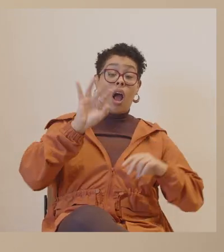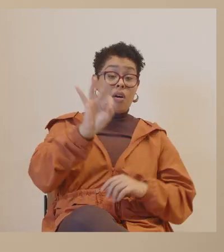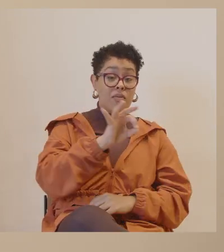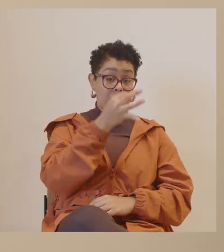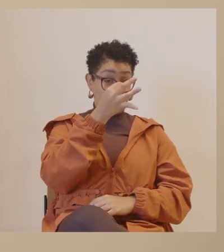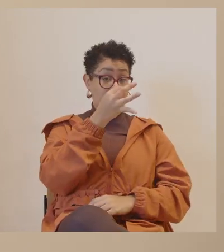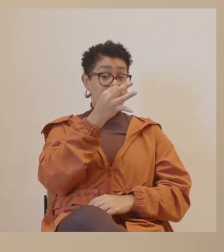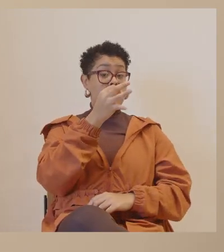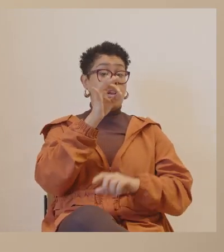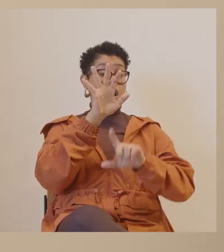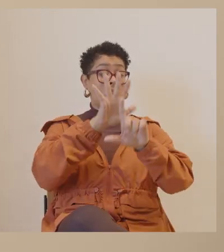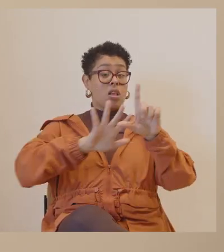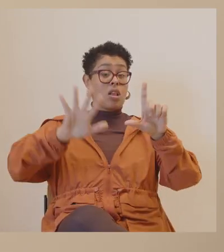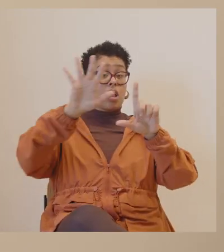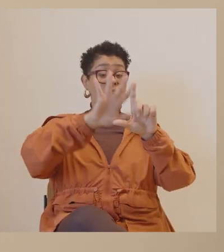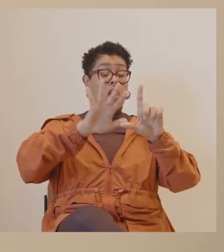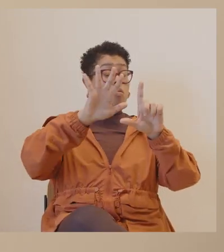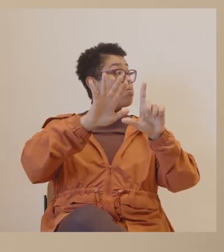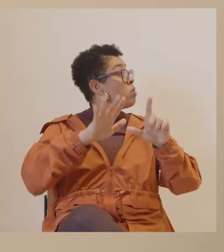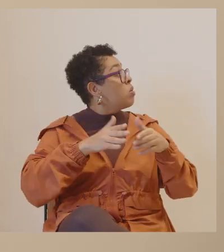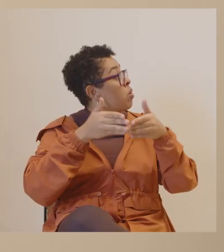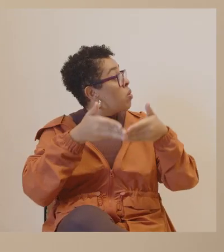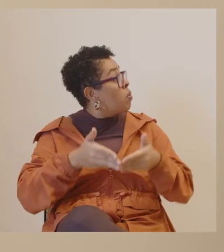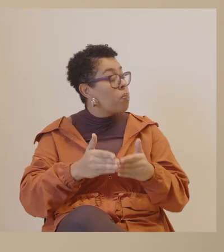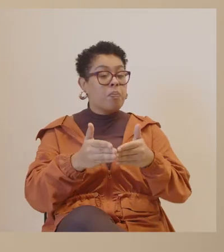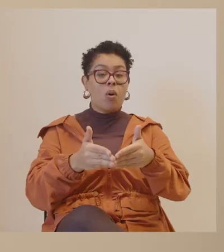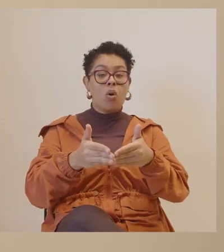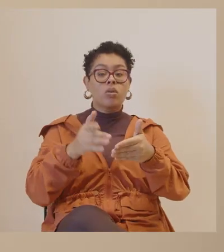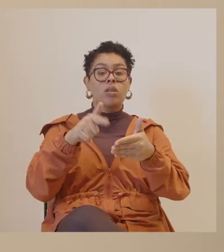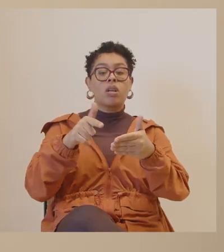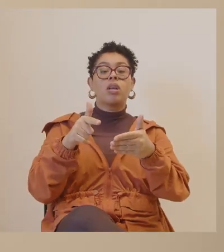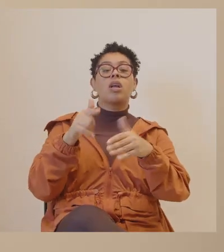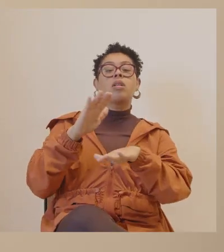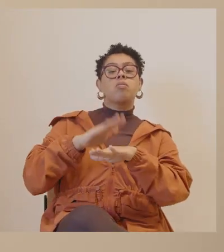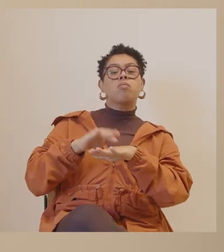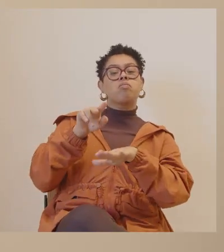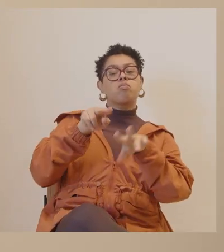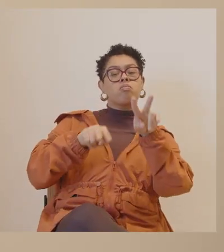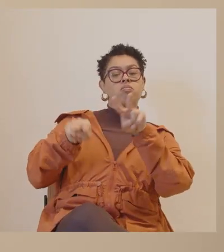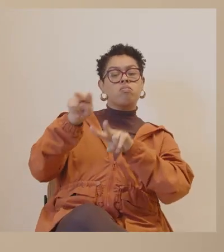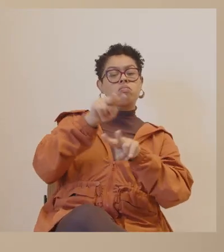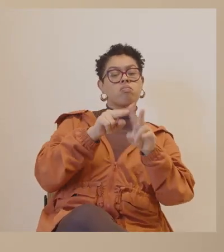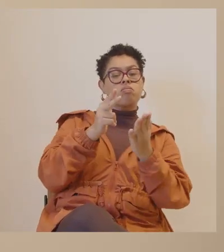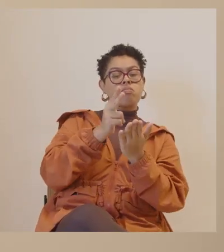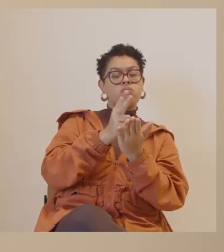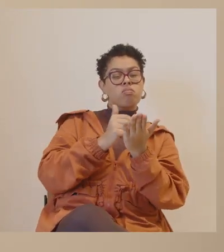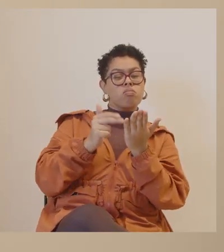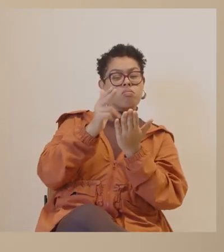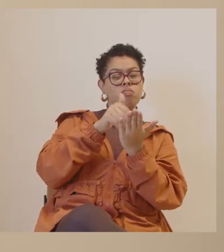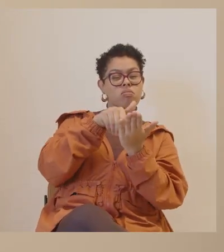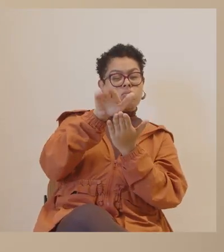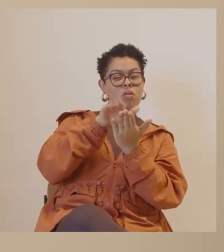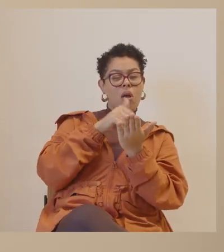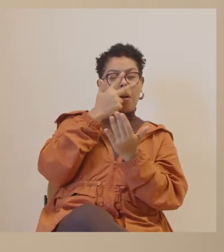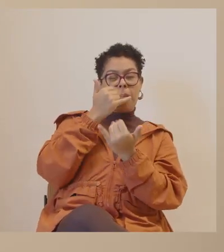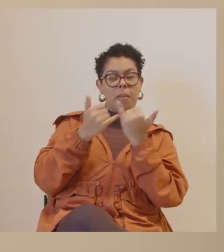isso é uma vista do porto de Le Havre, né, que ele está representando aqui quase esvanecente, né, como se fosse perdido no tempo, mas